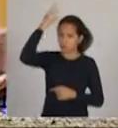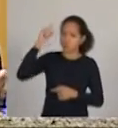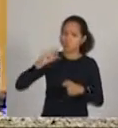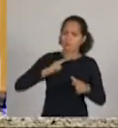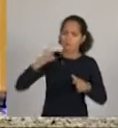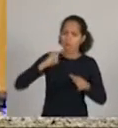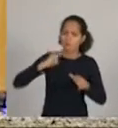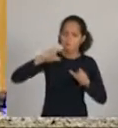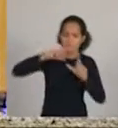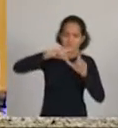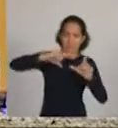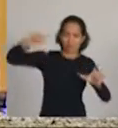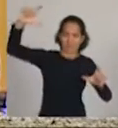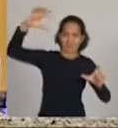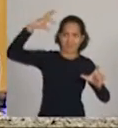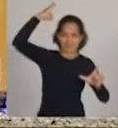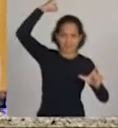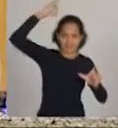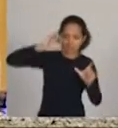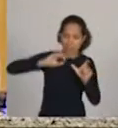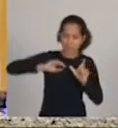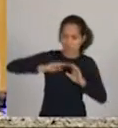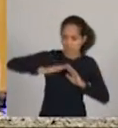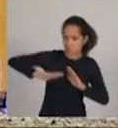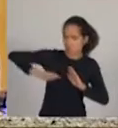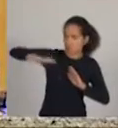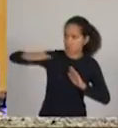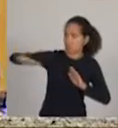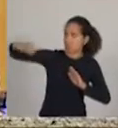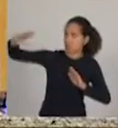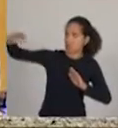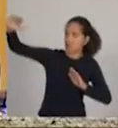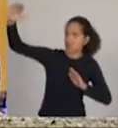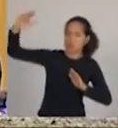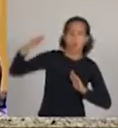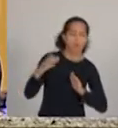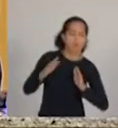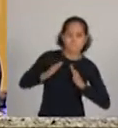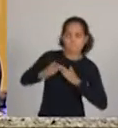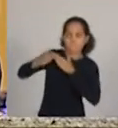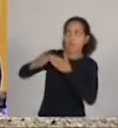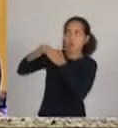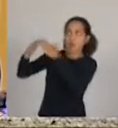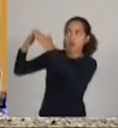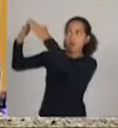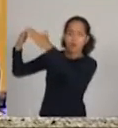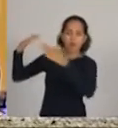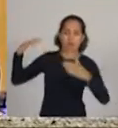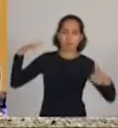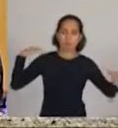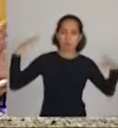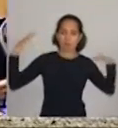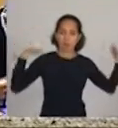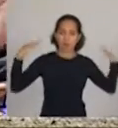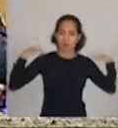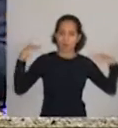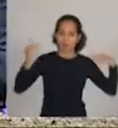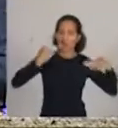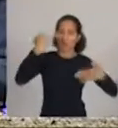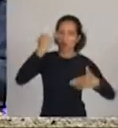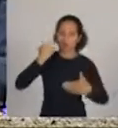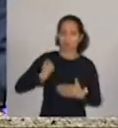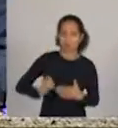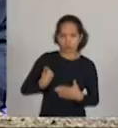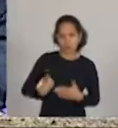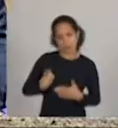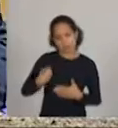litoral que precisa da presença da Marinha. A Marinha é importante para o nosso Estado e esse reconhecimento ao comandante